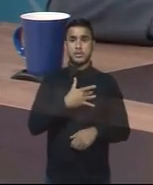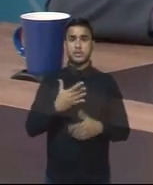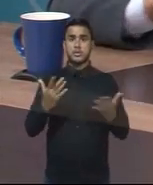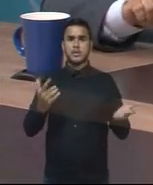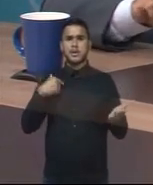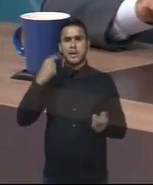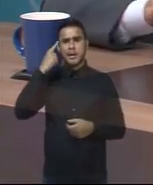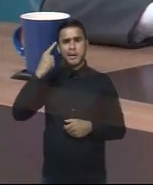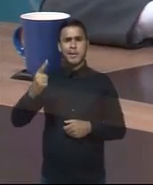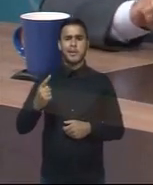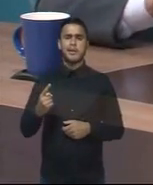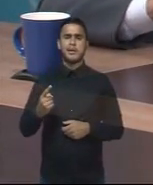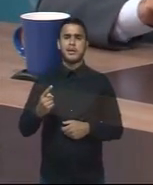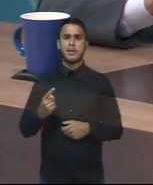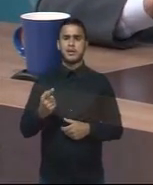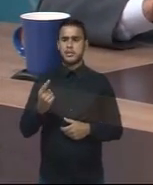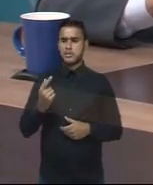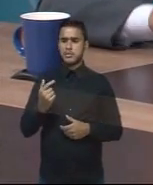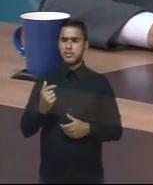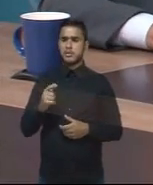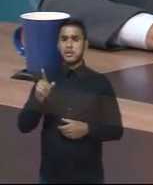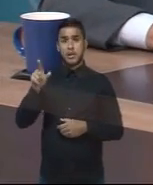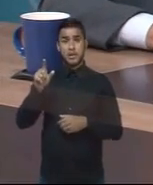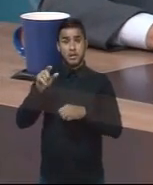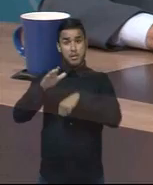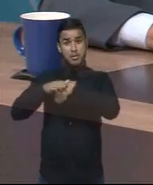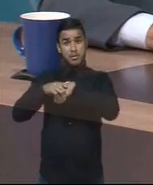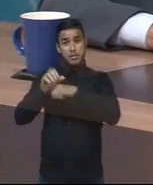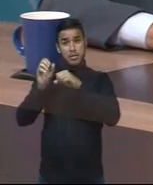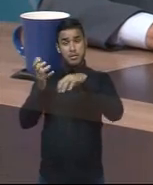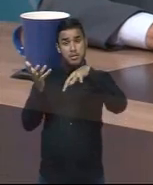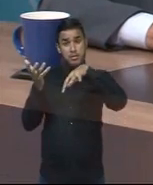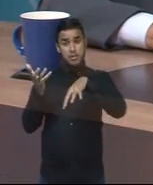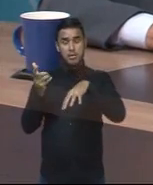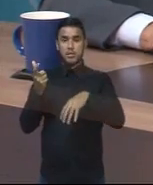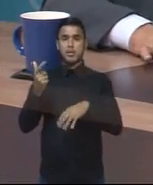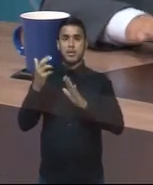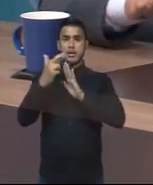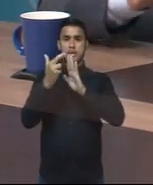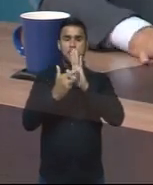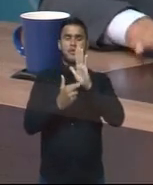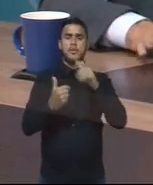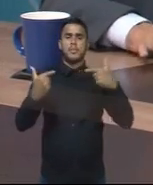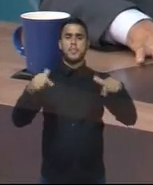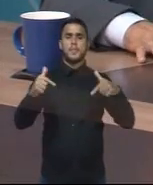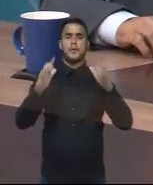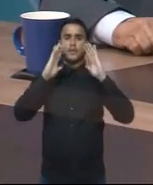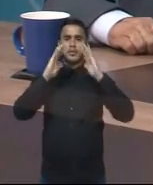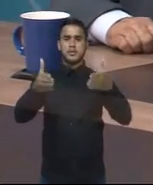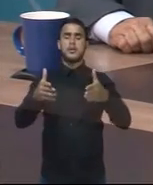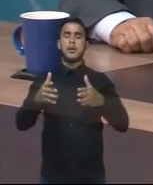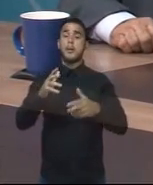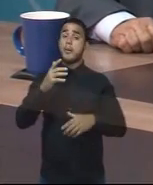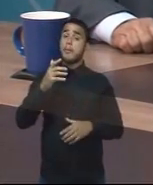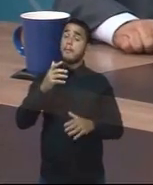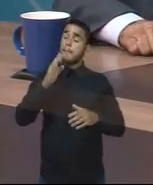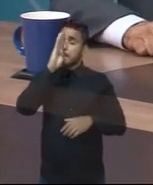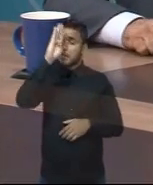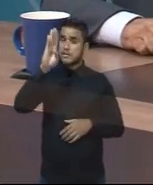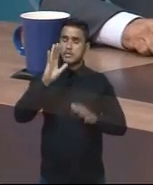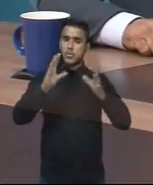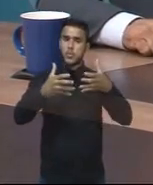foi aprovar, comprando votos no Congresso, uma reforma trabalhista que atende literalmente aos interesses dos